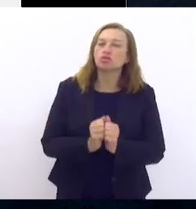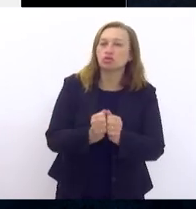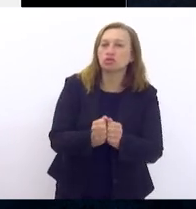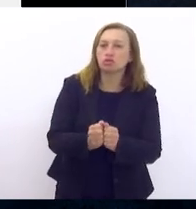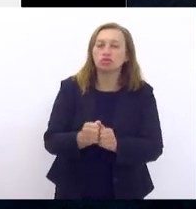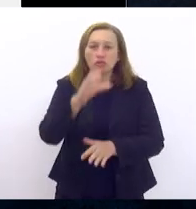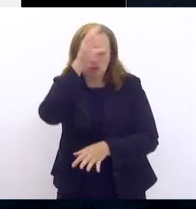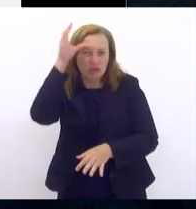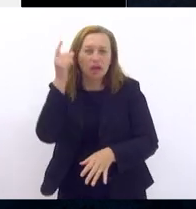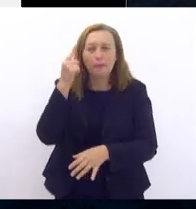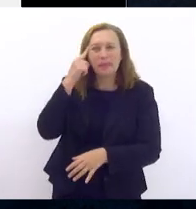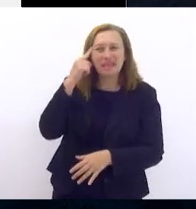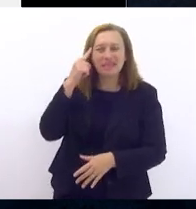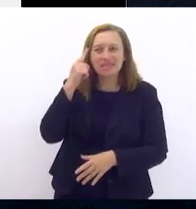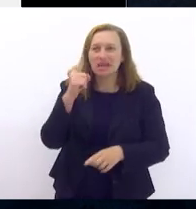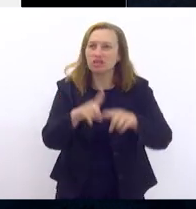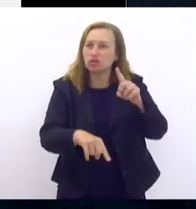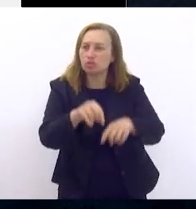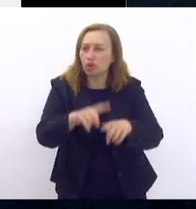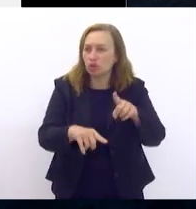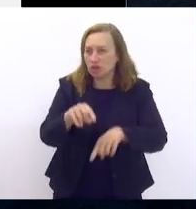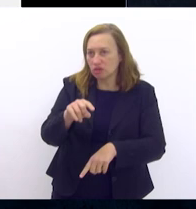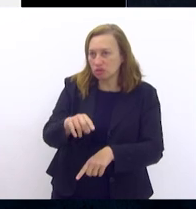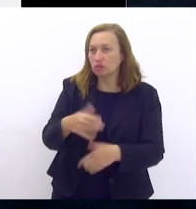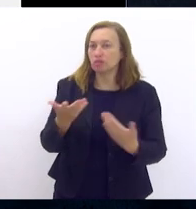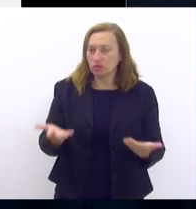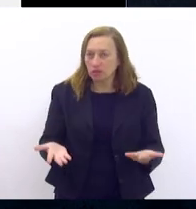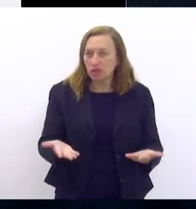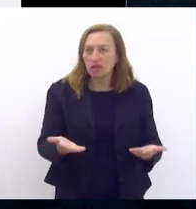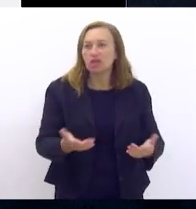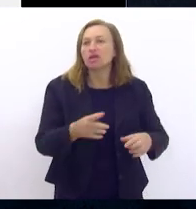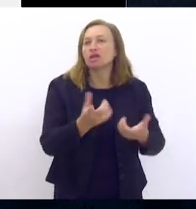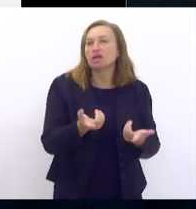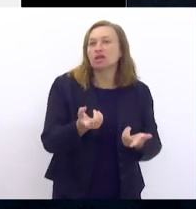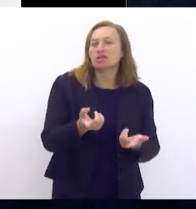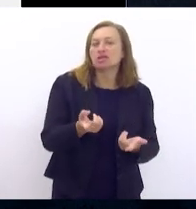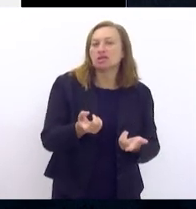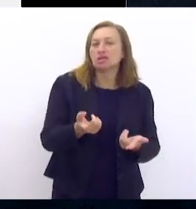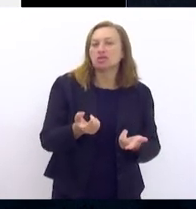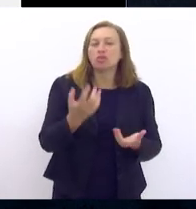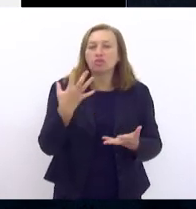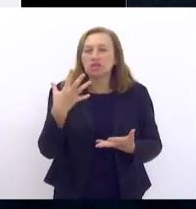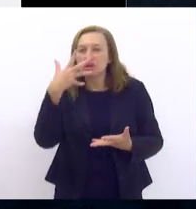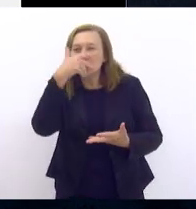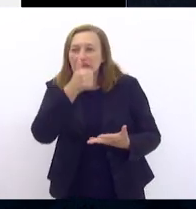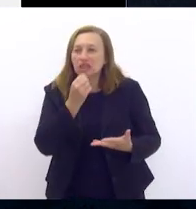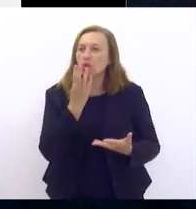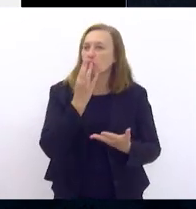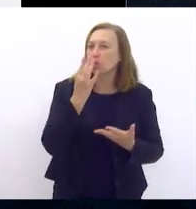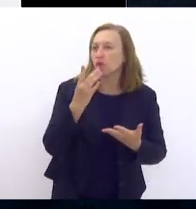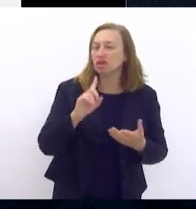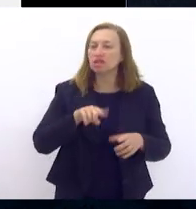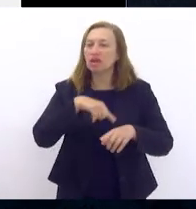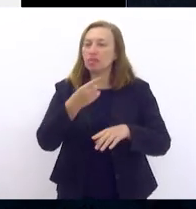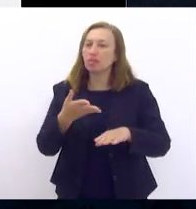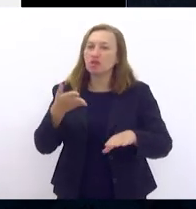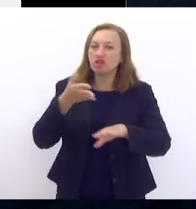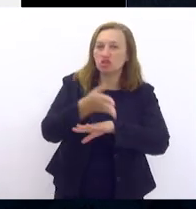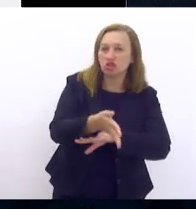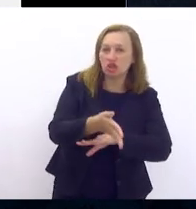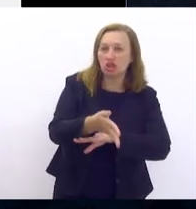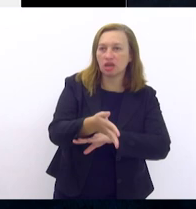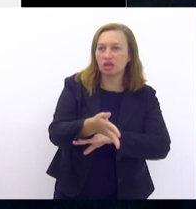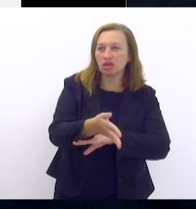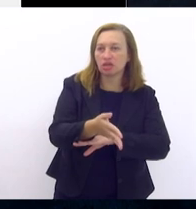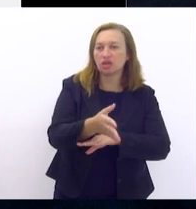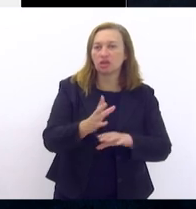Quanto é importante você pensar na embalagem lá no início na concepção quantas embalagens são bonitas coloridas e depois chega nas cooperativas não